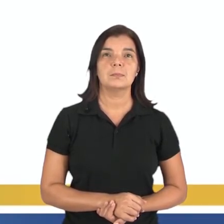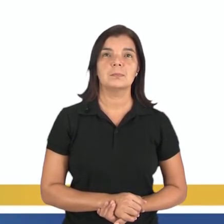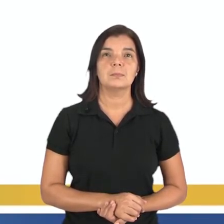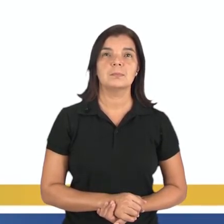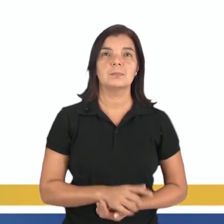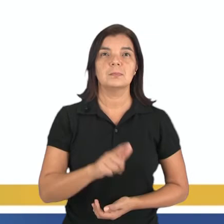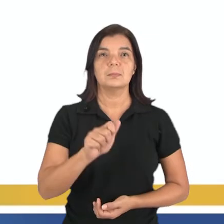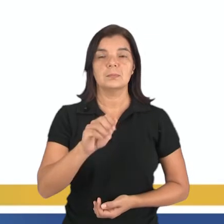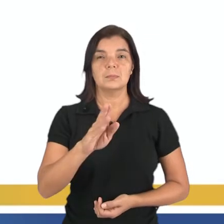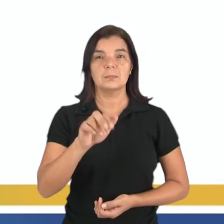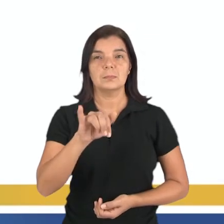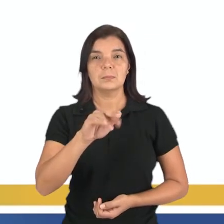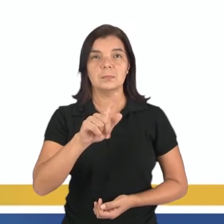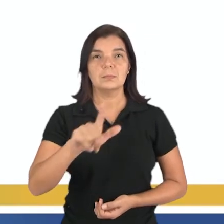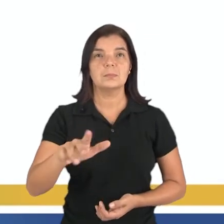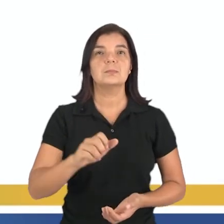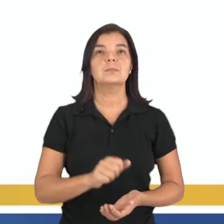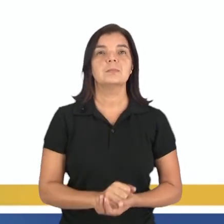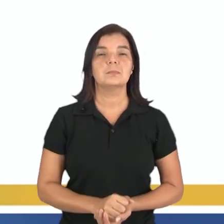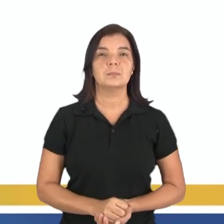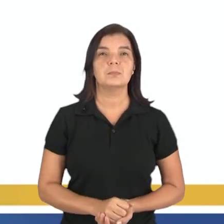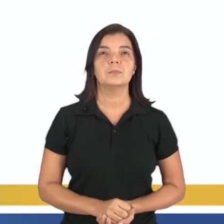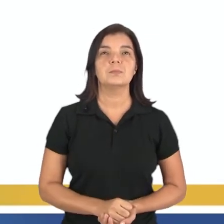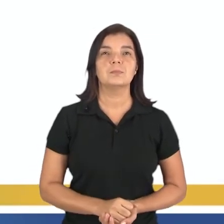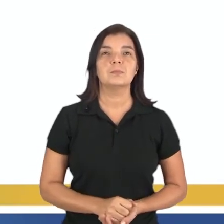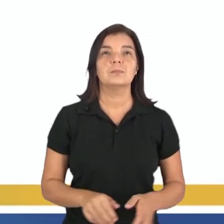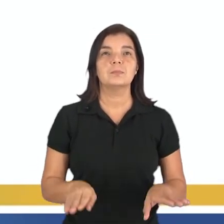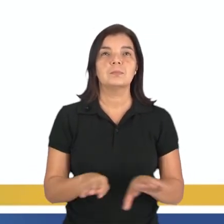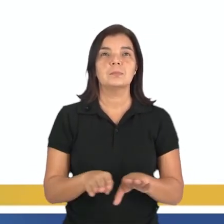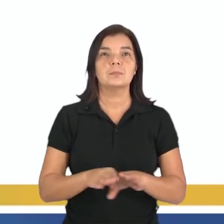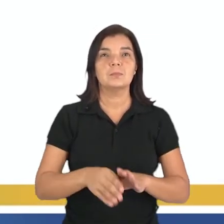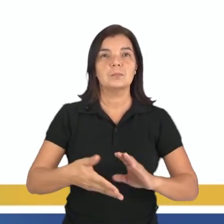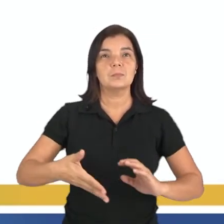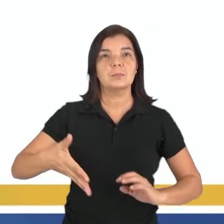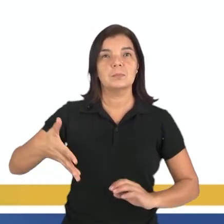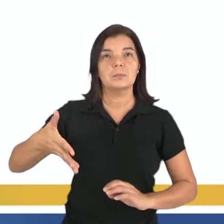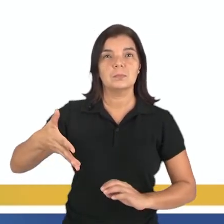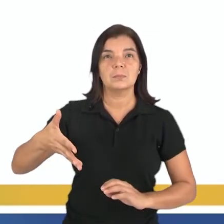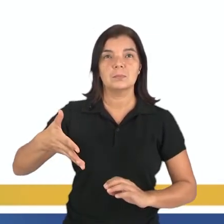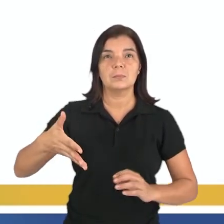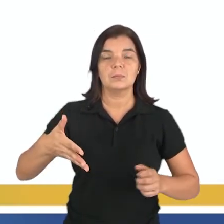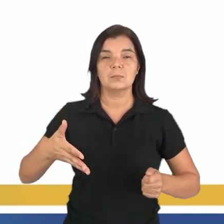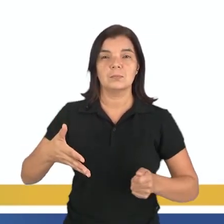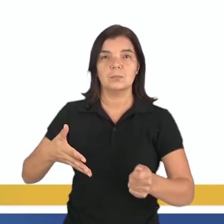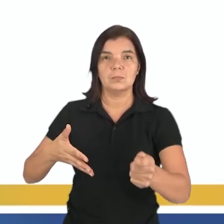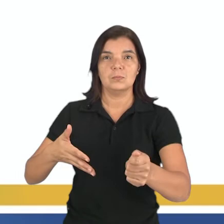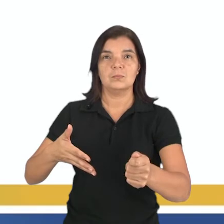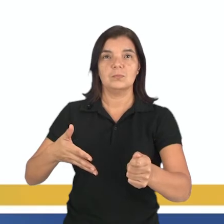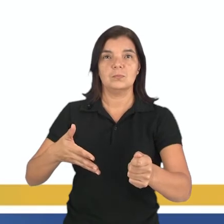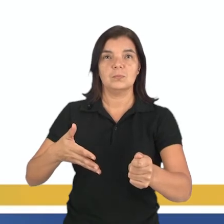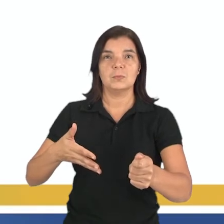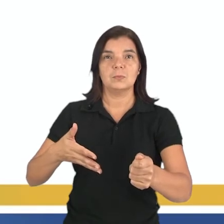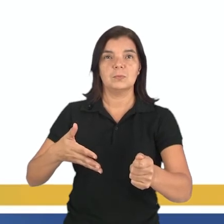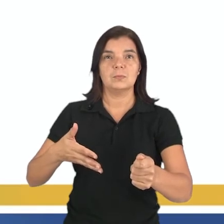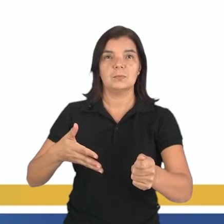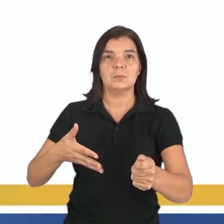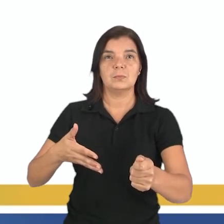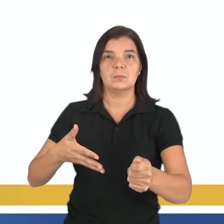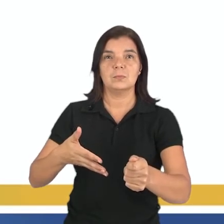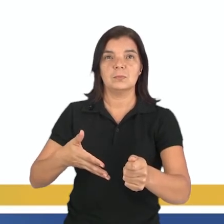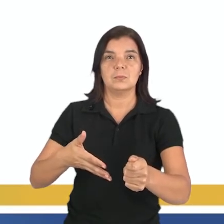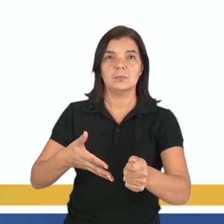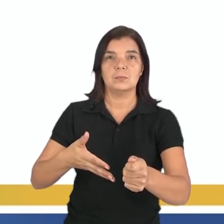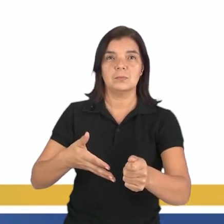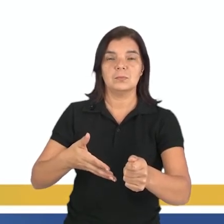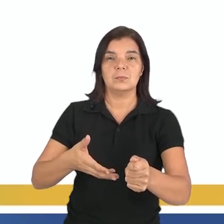Gabriel. Você, né? É, sou Simone. Aí vai soltar e vai entrar. Levanta a raquete. E vai entrar,